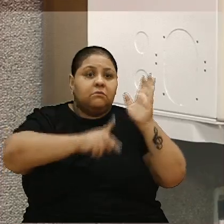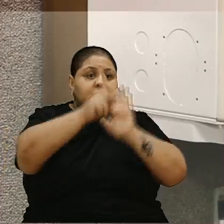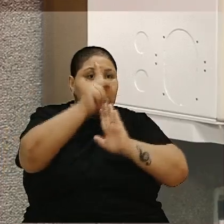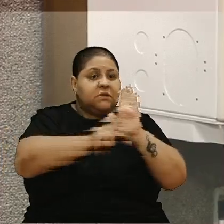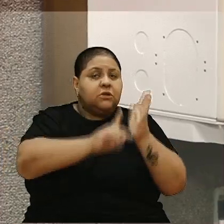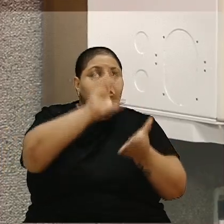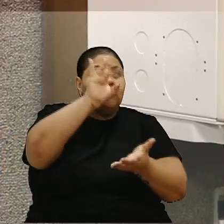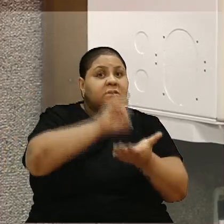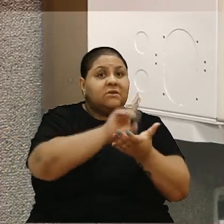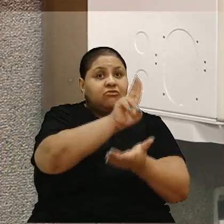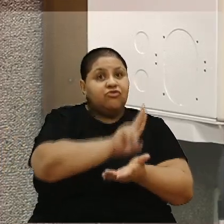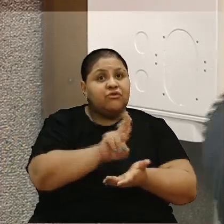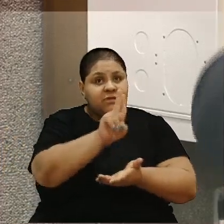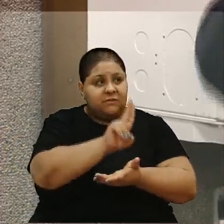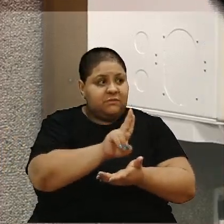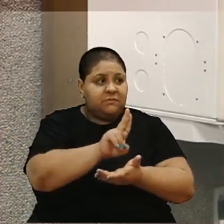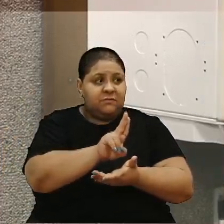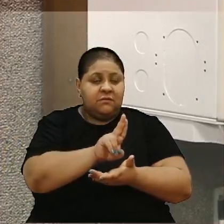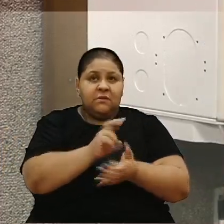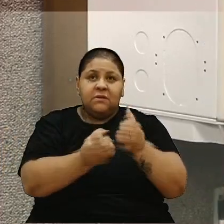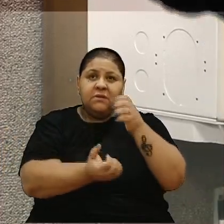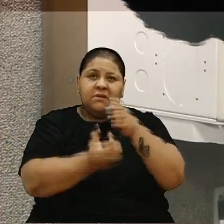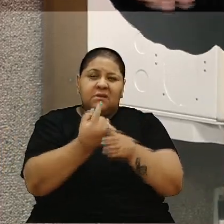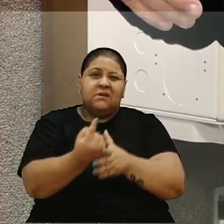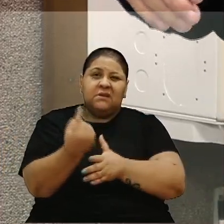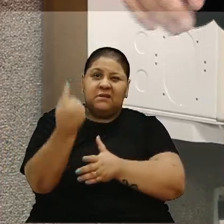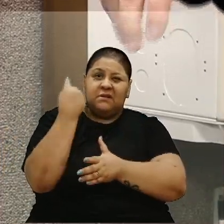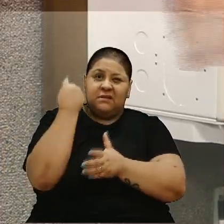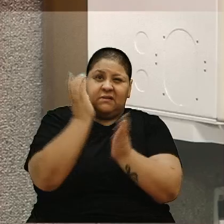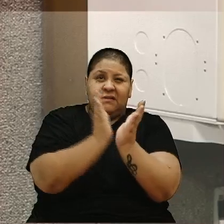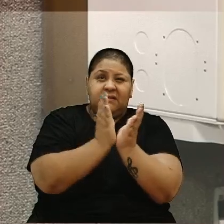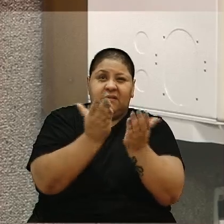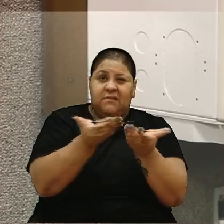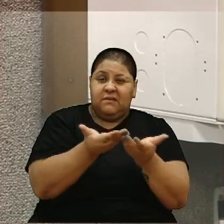de ocupação, instituído pelaquela grande comissão